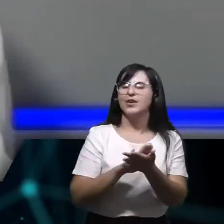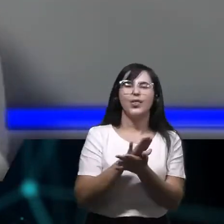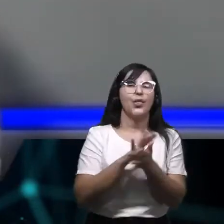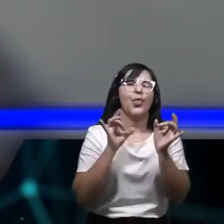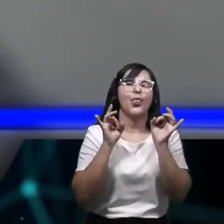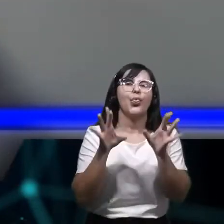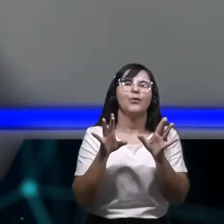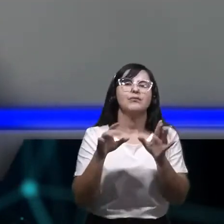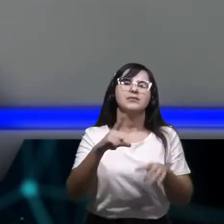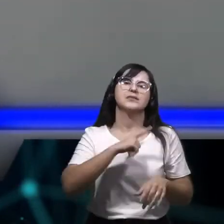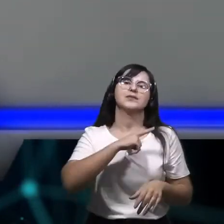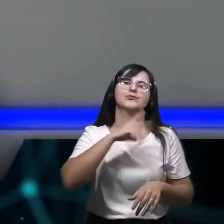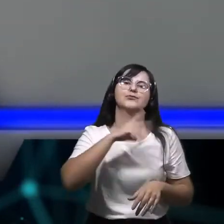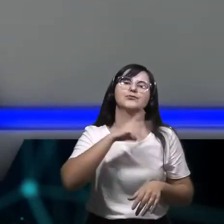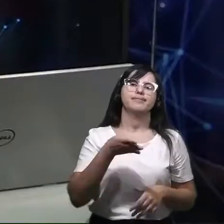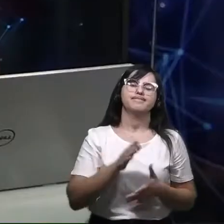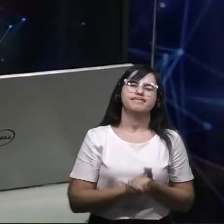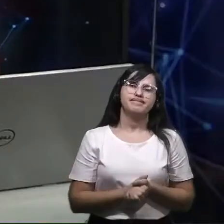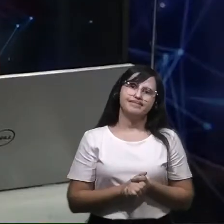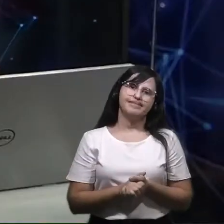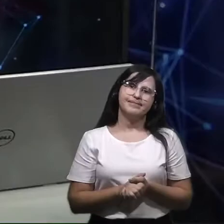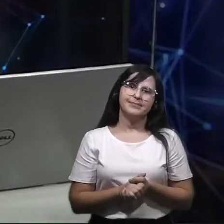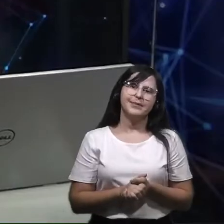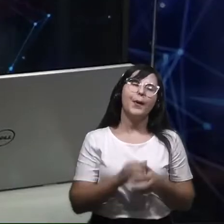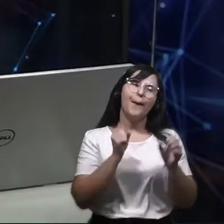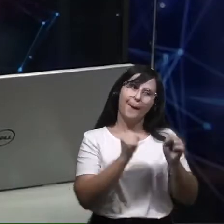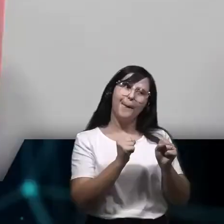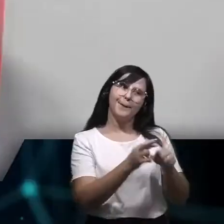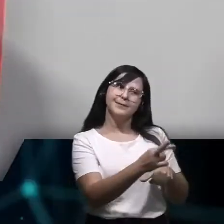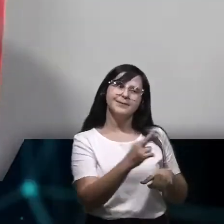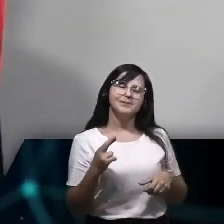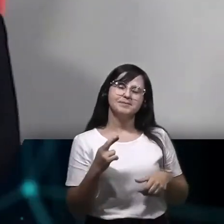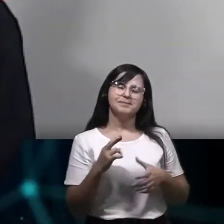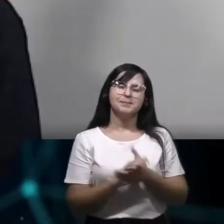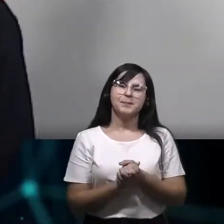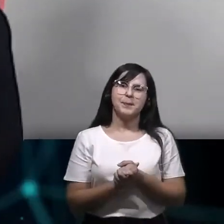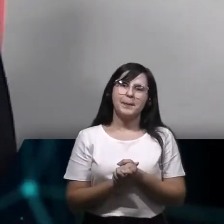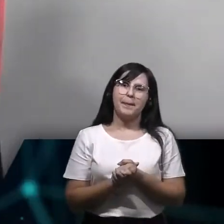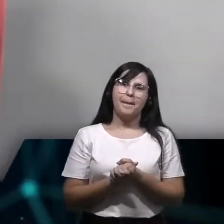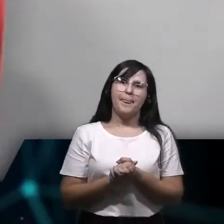e muito mal. Candidato Maciel tem um minuto para a tréplica.